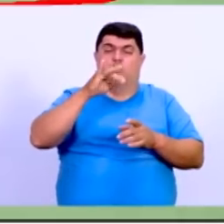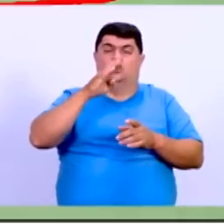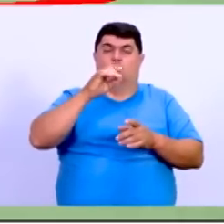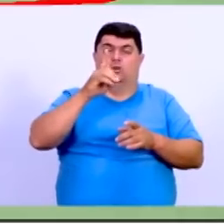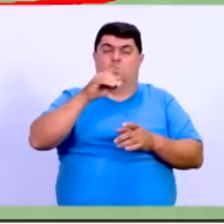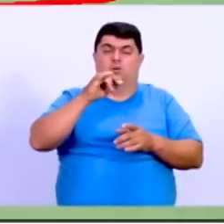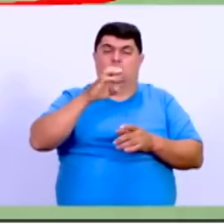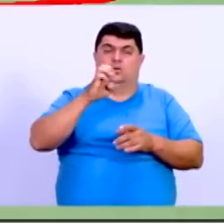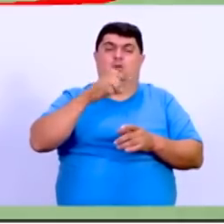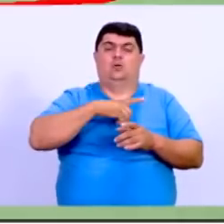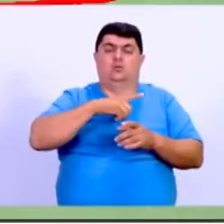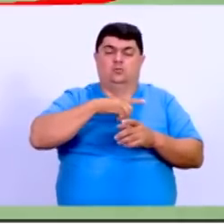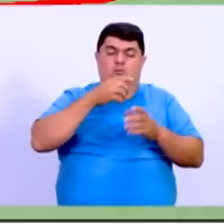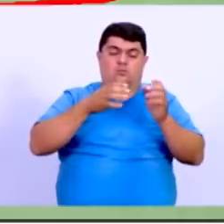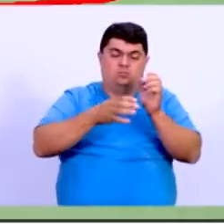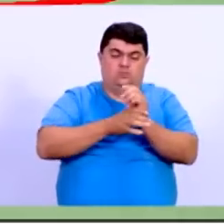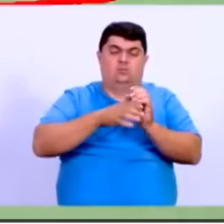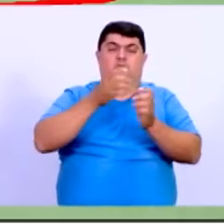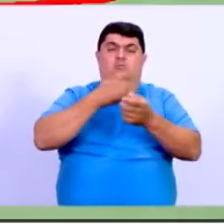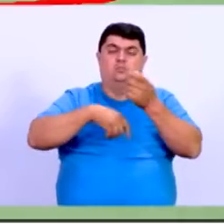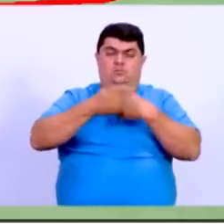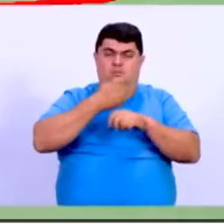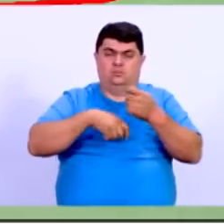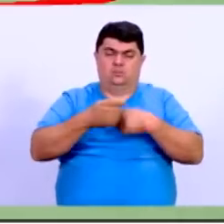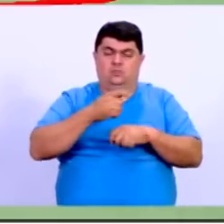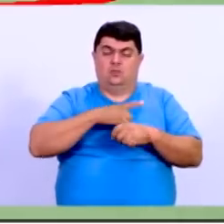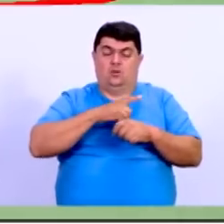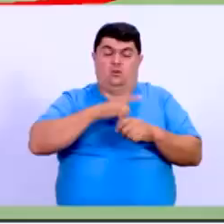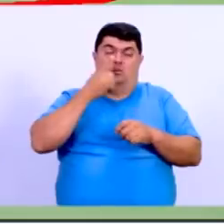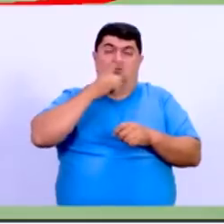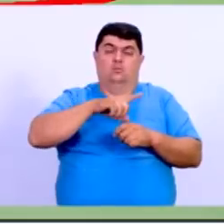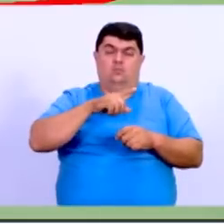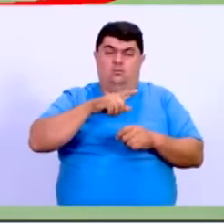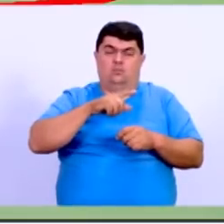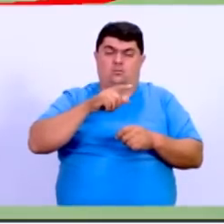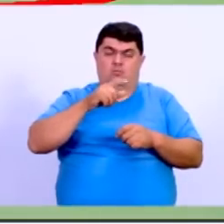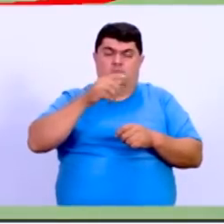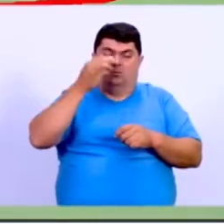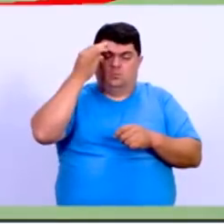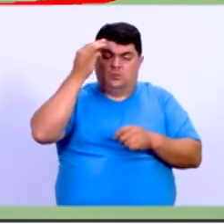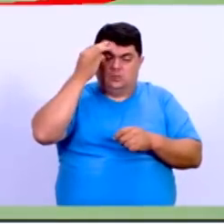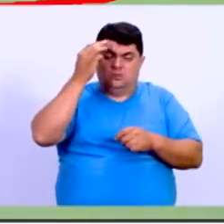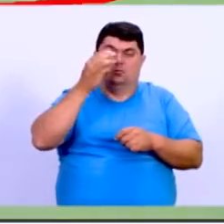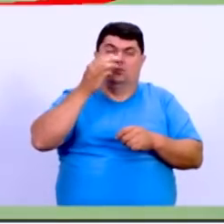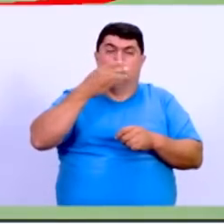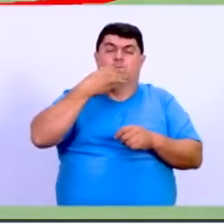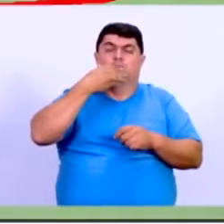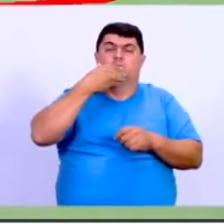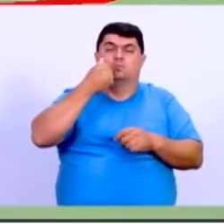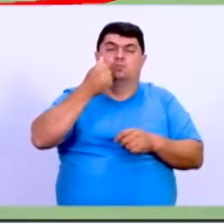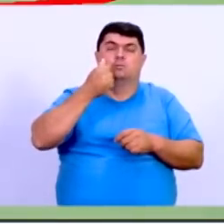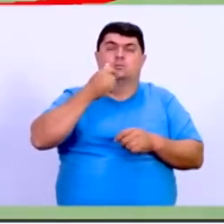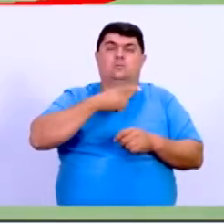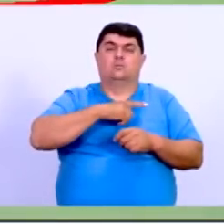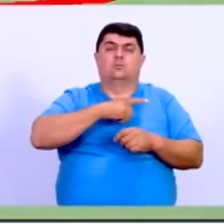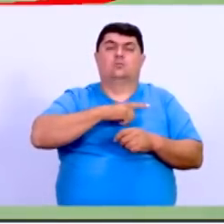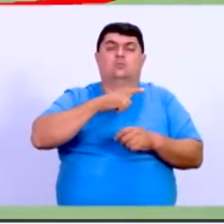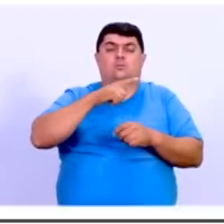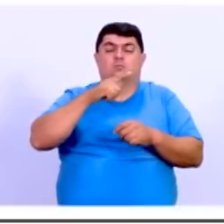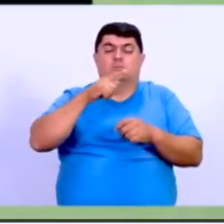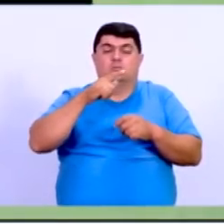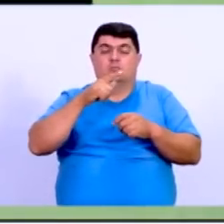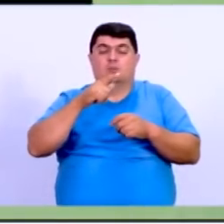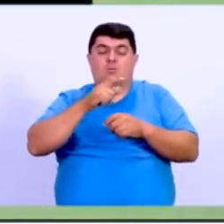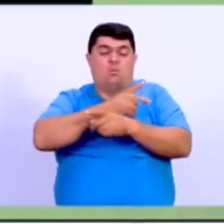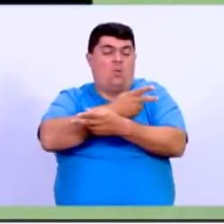segurança, administração, falamos que ele tem uma maior capacidade de processamento, uma maior taxa de disponibilidade.